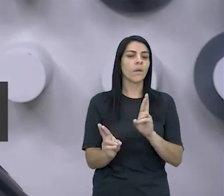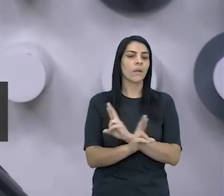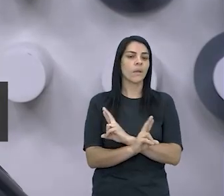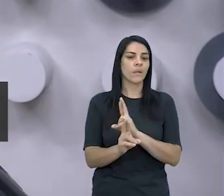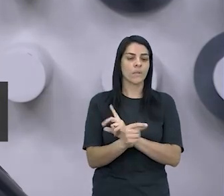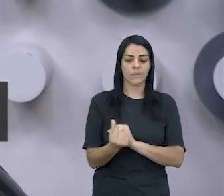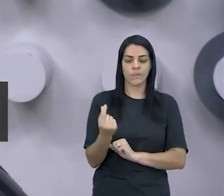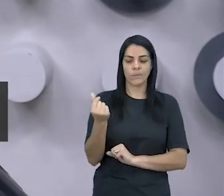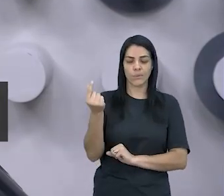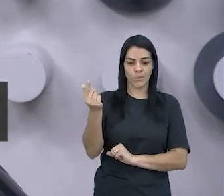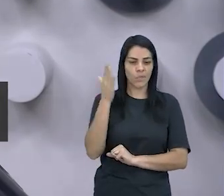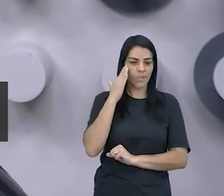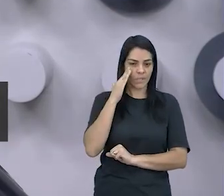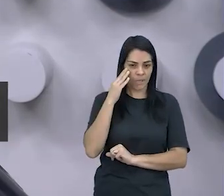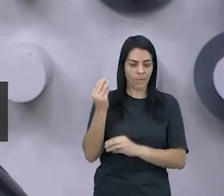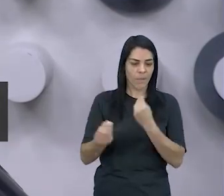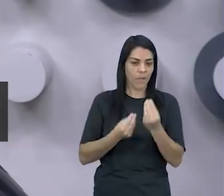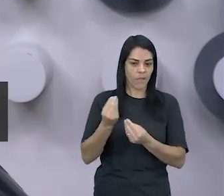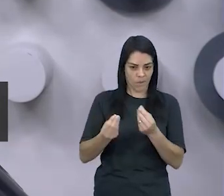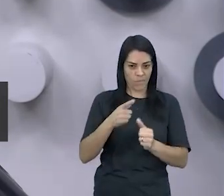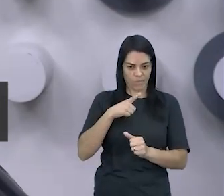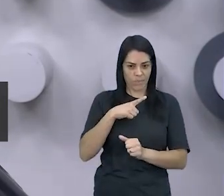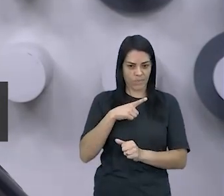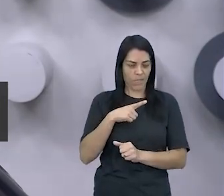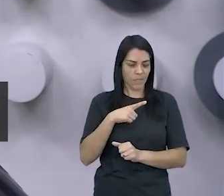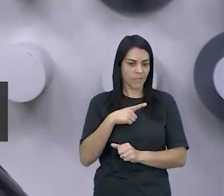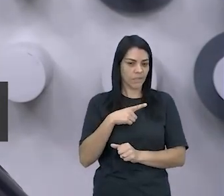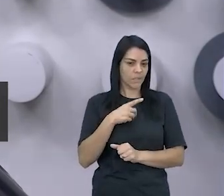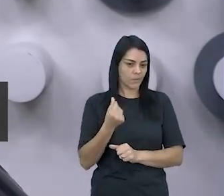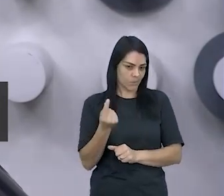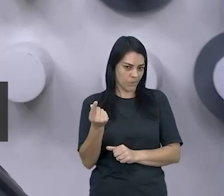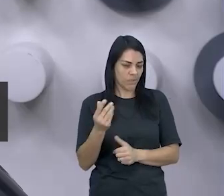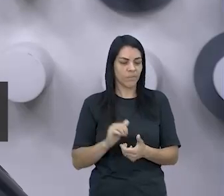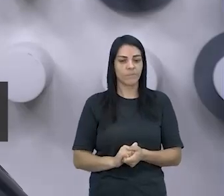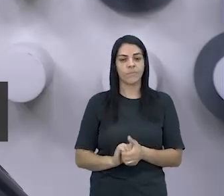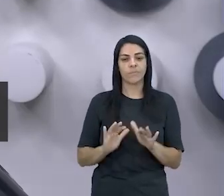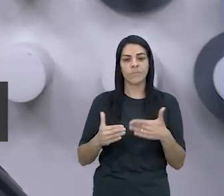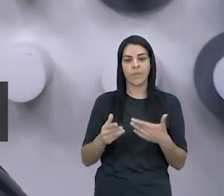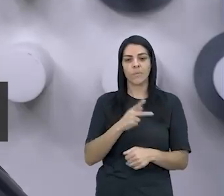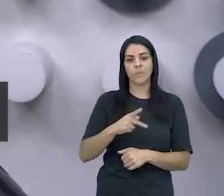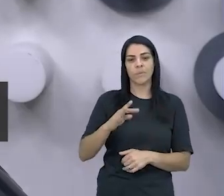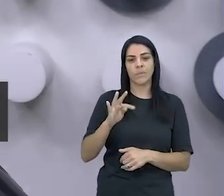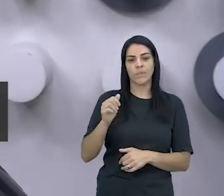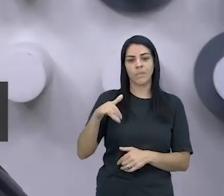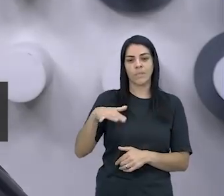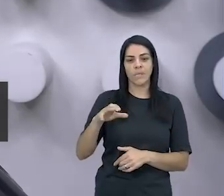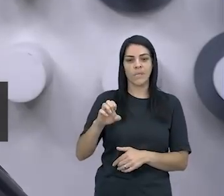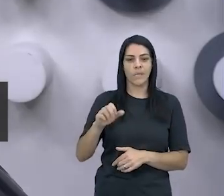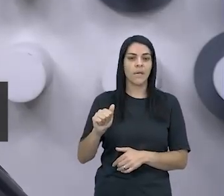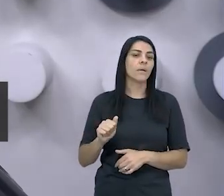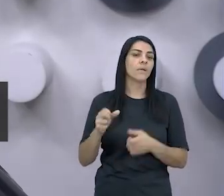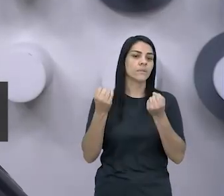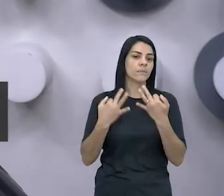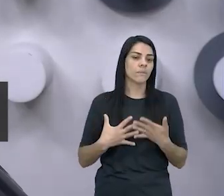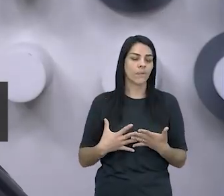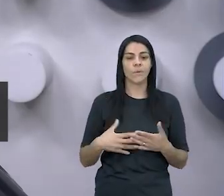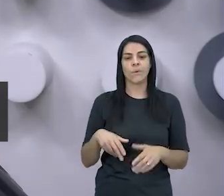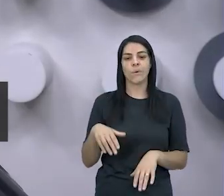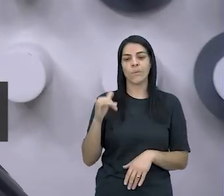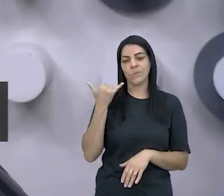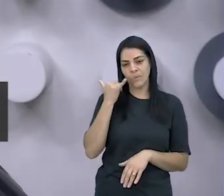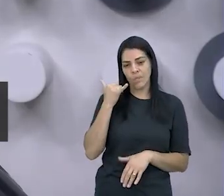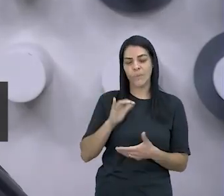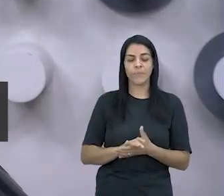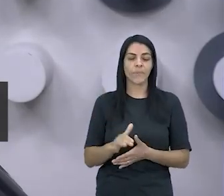ao dinheiro e como que ele obtém aquele dinheiro. Então, a Tânia trouxe a questão do celular. Imagine, por exemplo, um